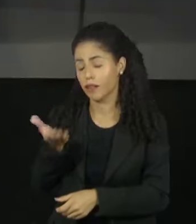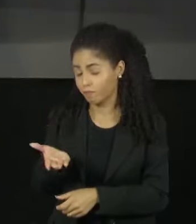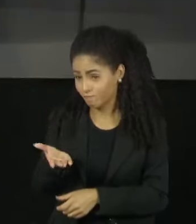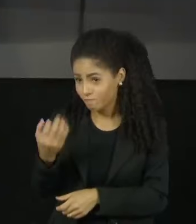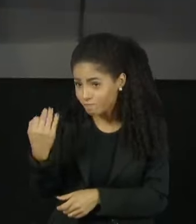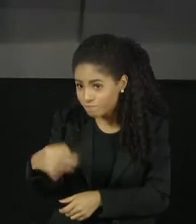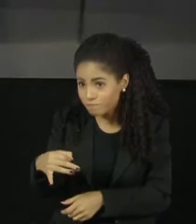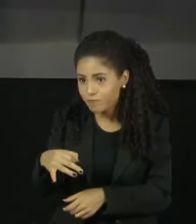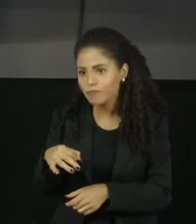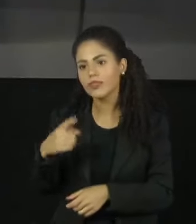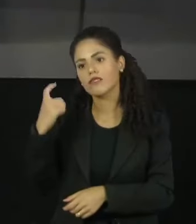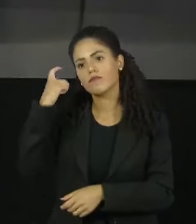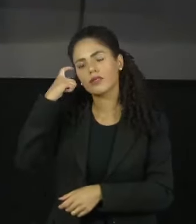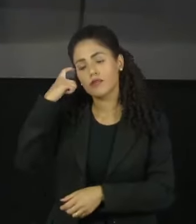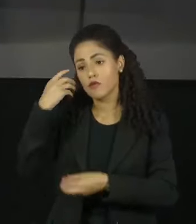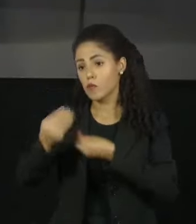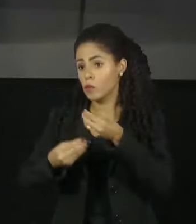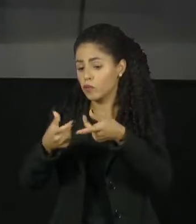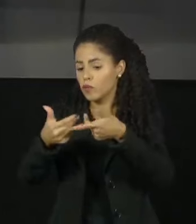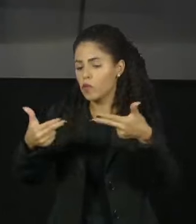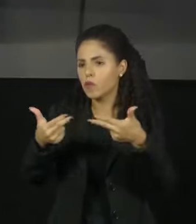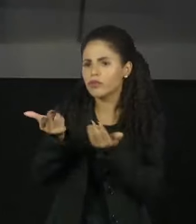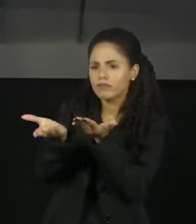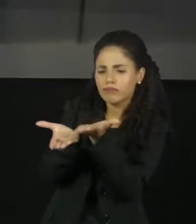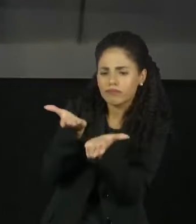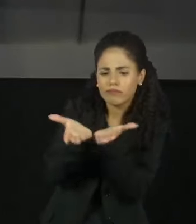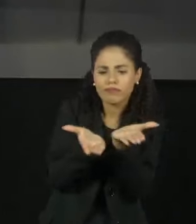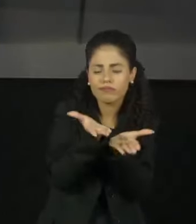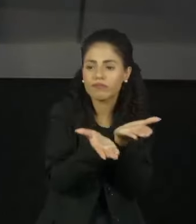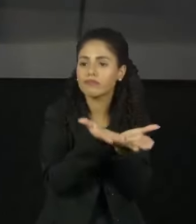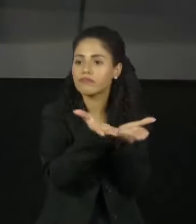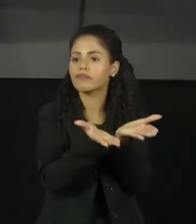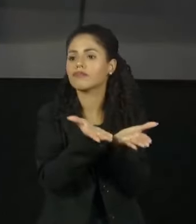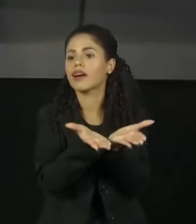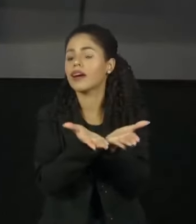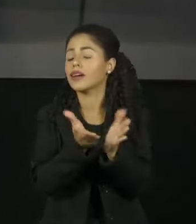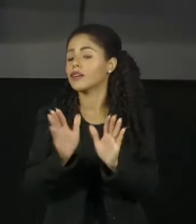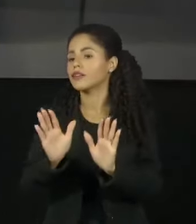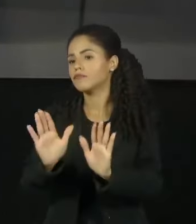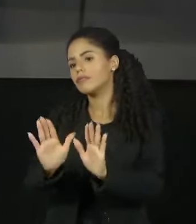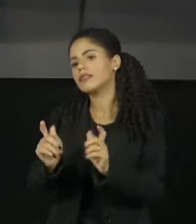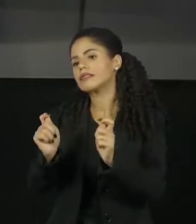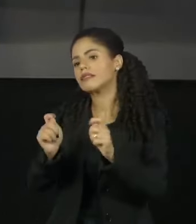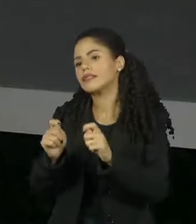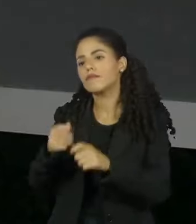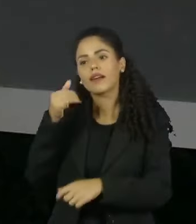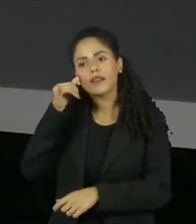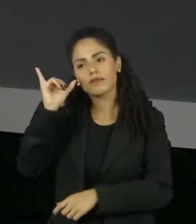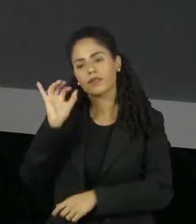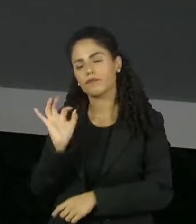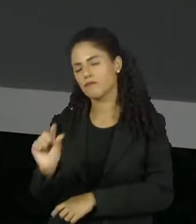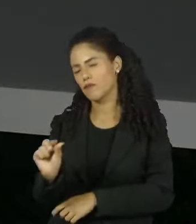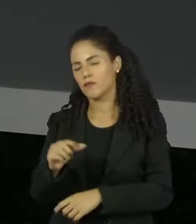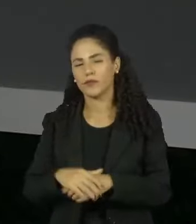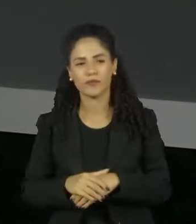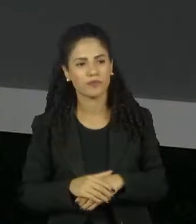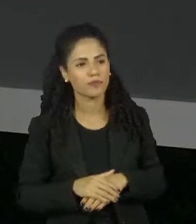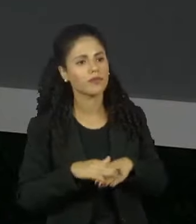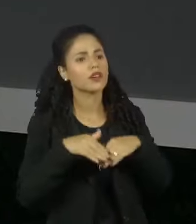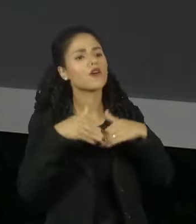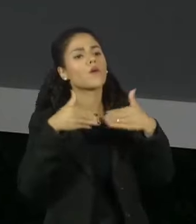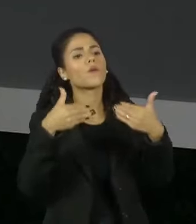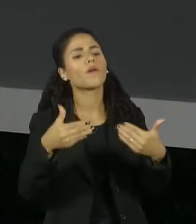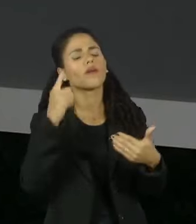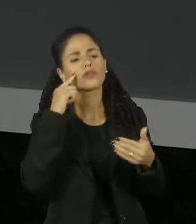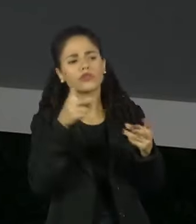exclusivamente em algo que possa tratar, segurar, retardar, mas algo que possa evitar. Quais são os sinais de alerta